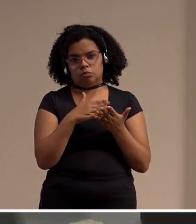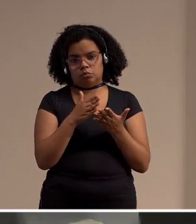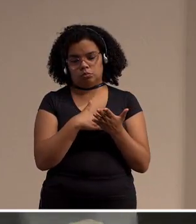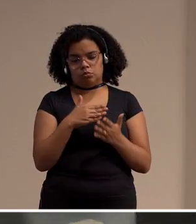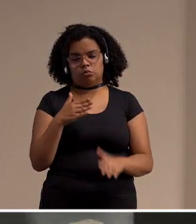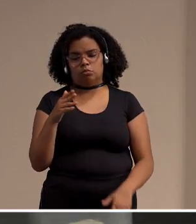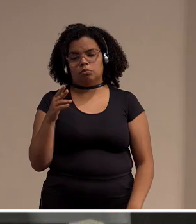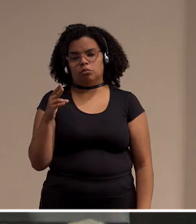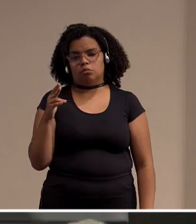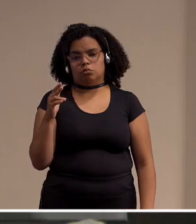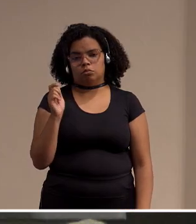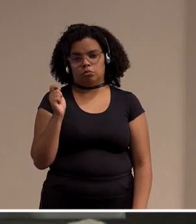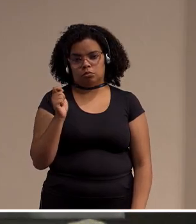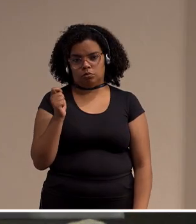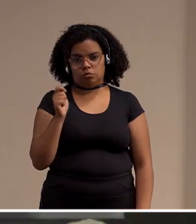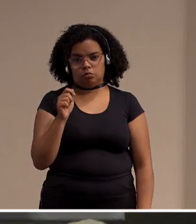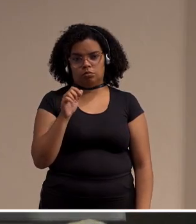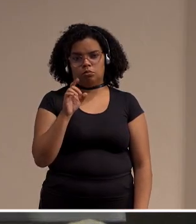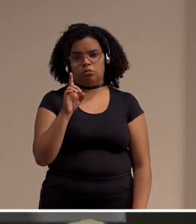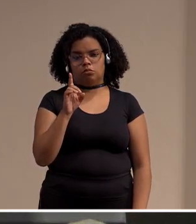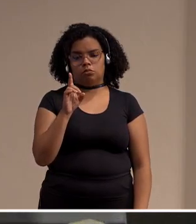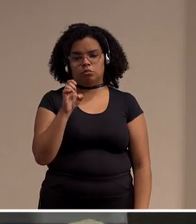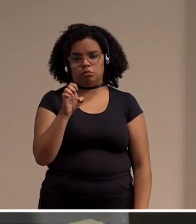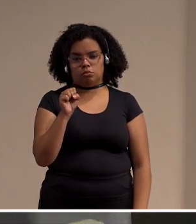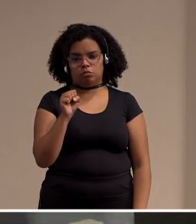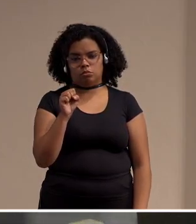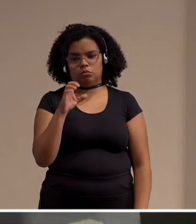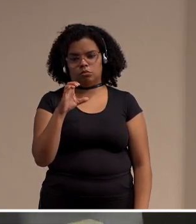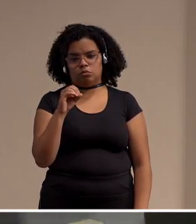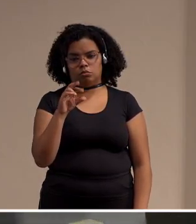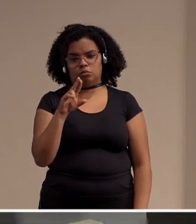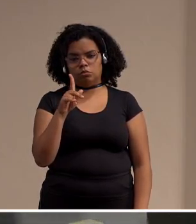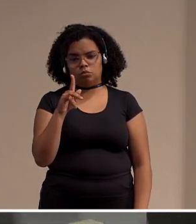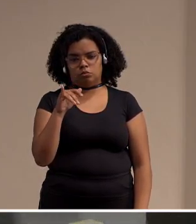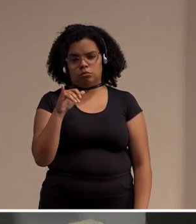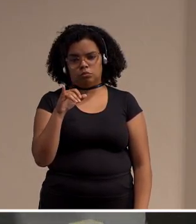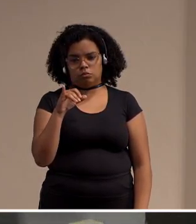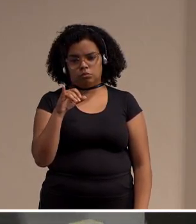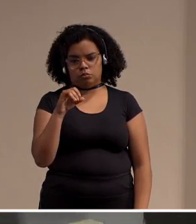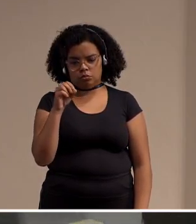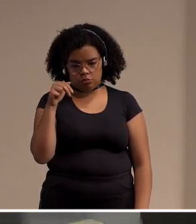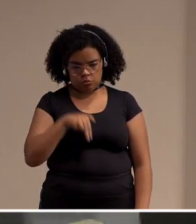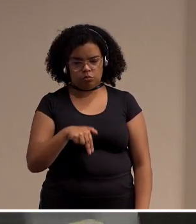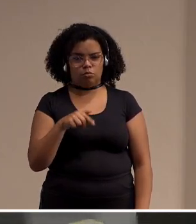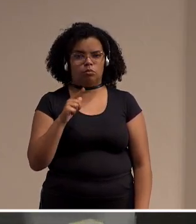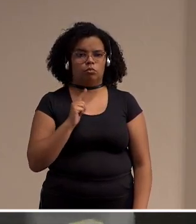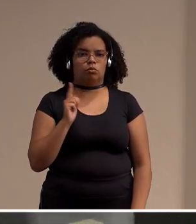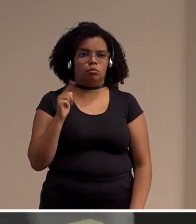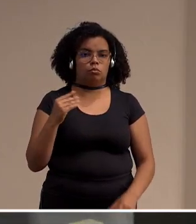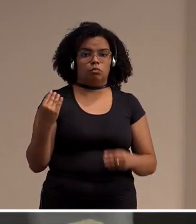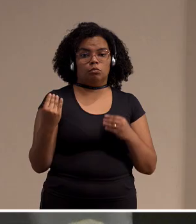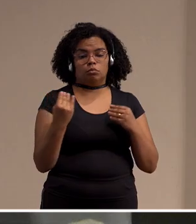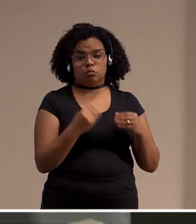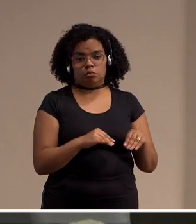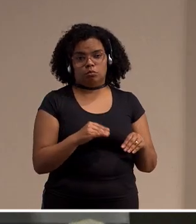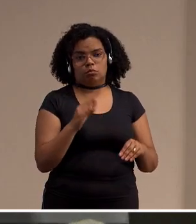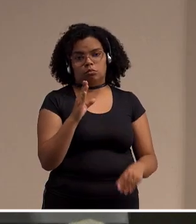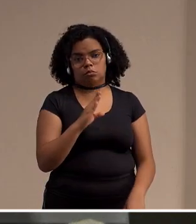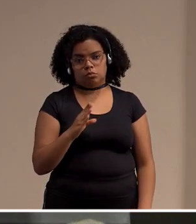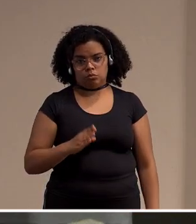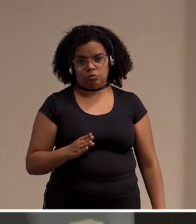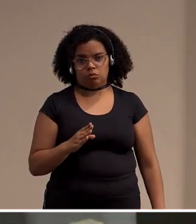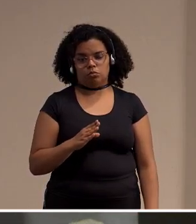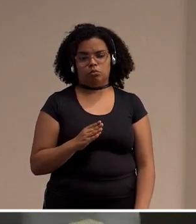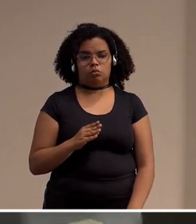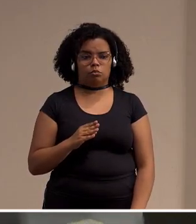Scorpio, não? Que tinha diversos personagens excelentes, assim, só tudo de ficção científica, era publicada no Brasil. E